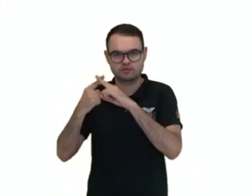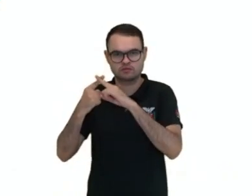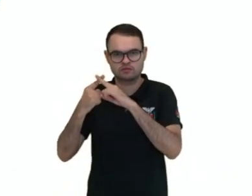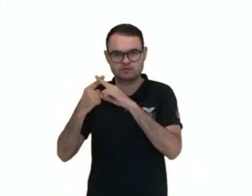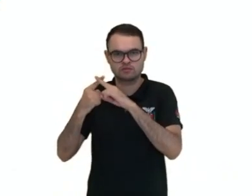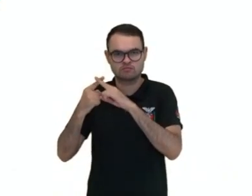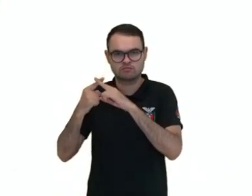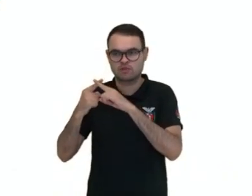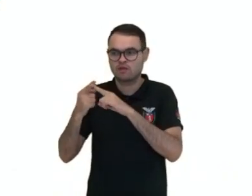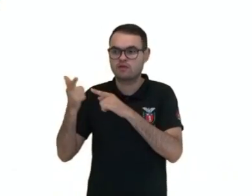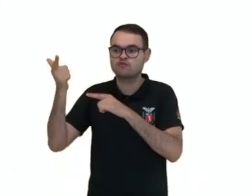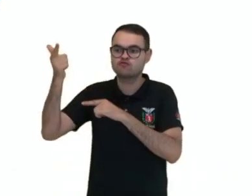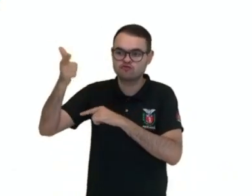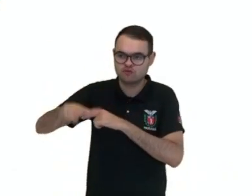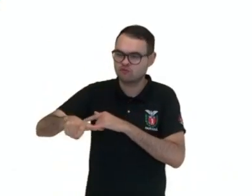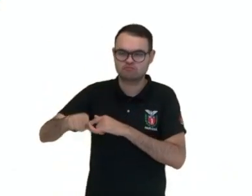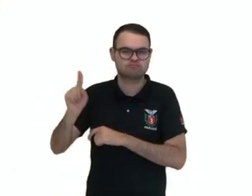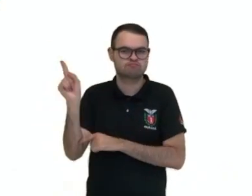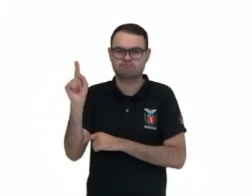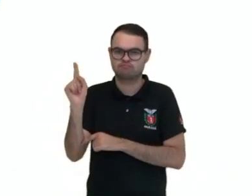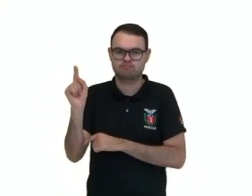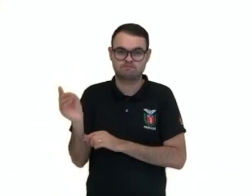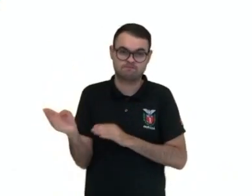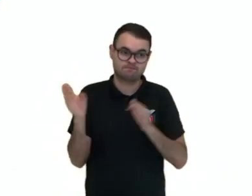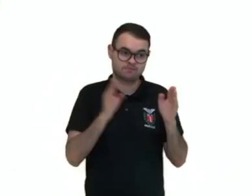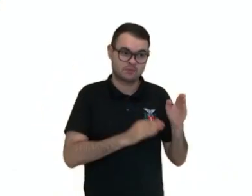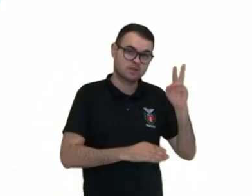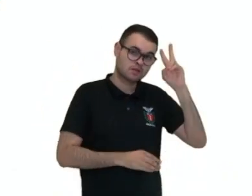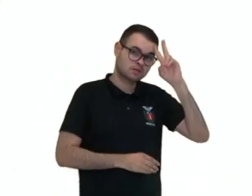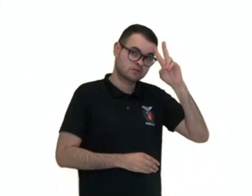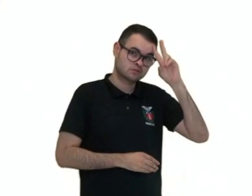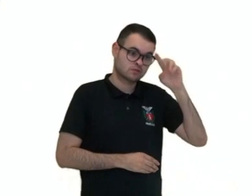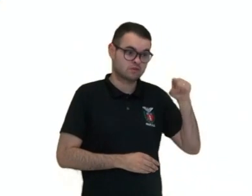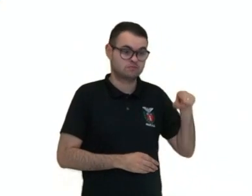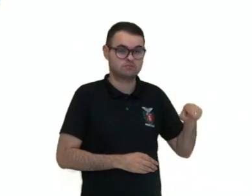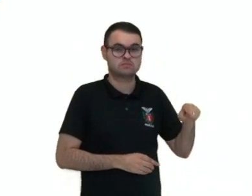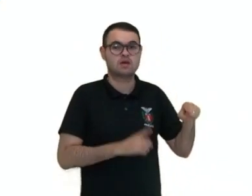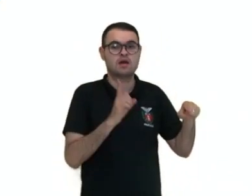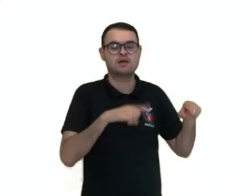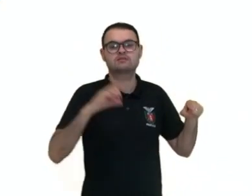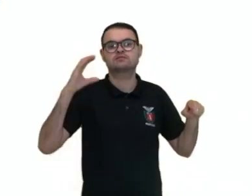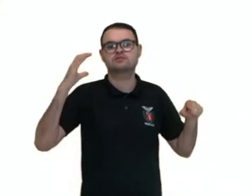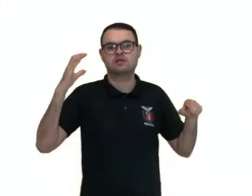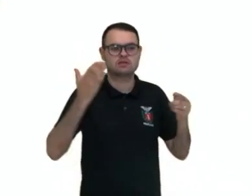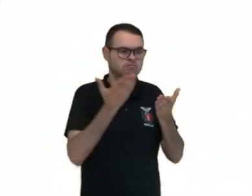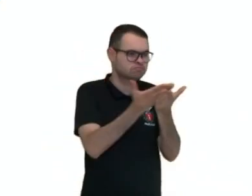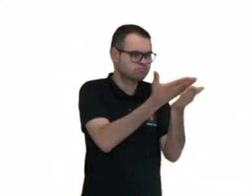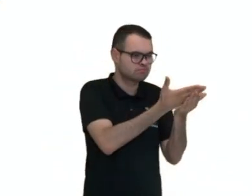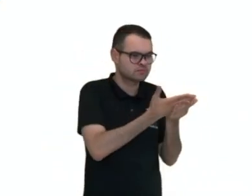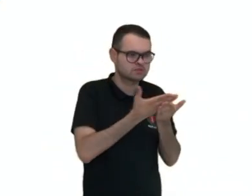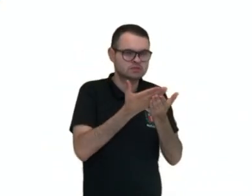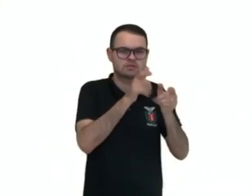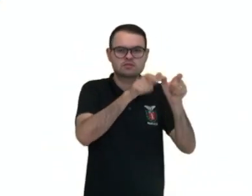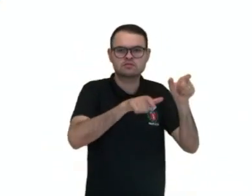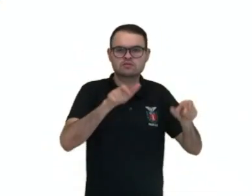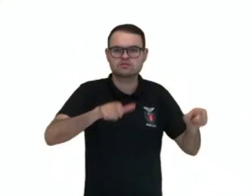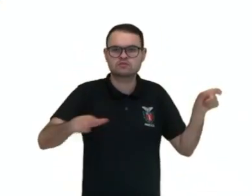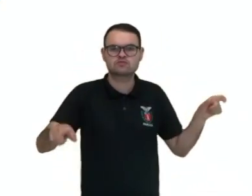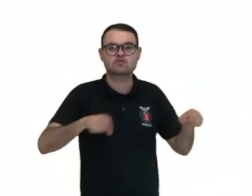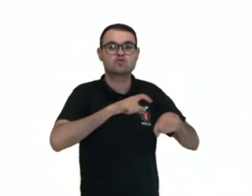não se repete. Já a história é a ciência que estuda os seres humanos no tempo e